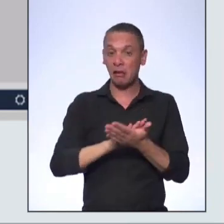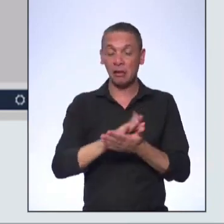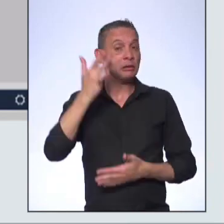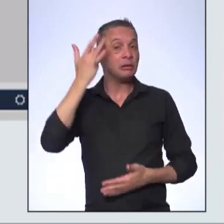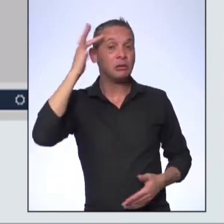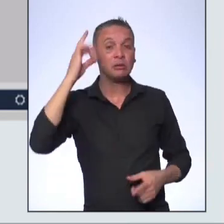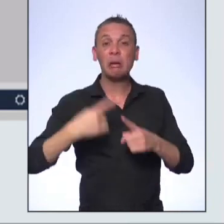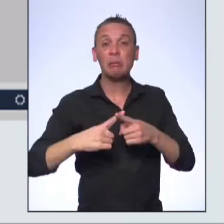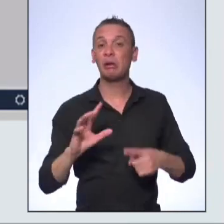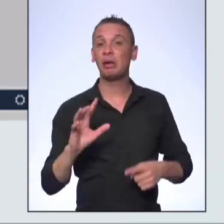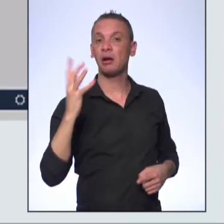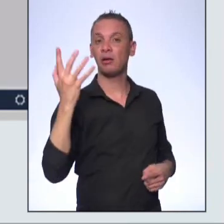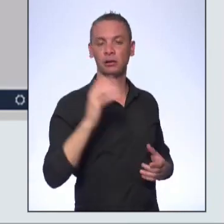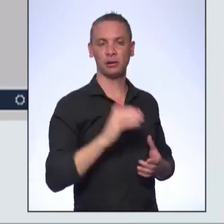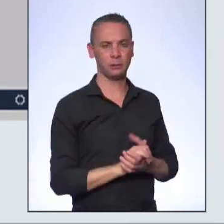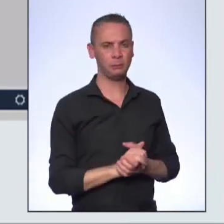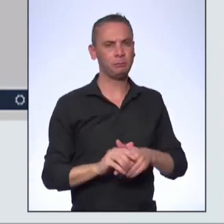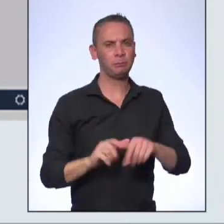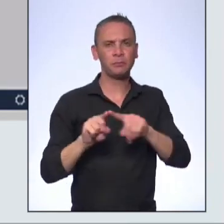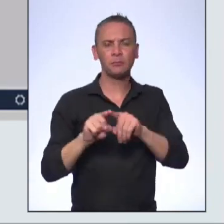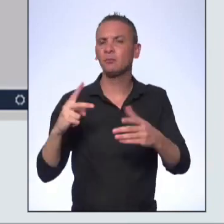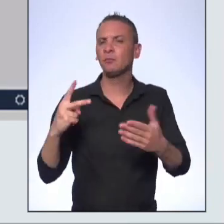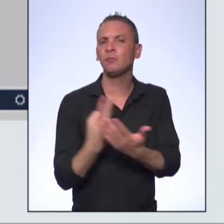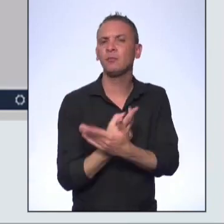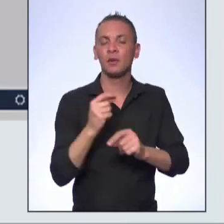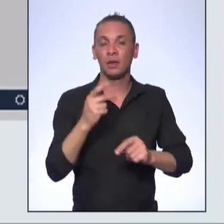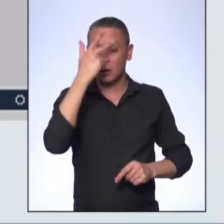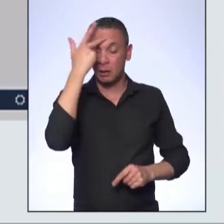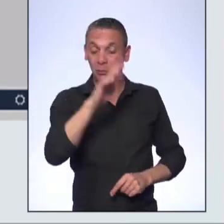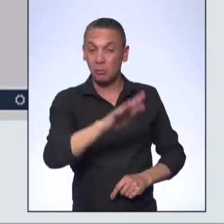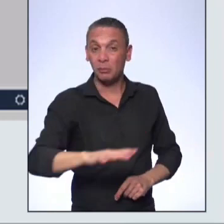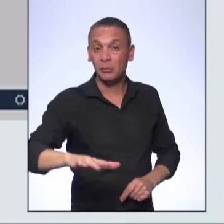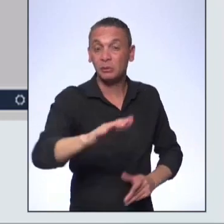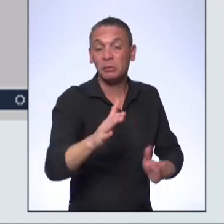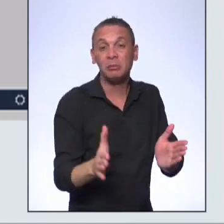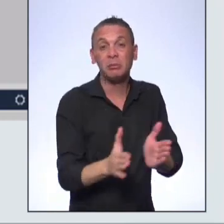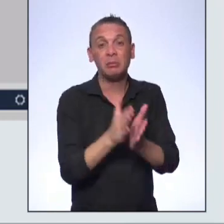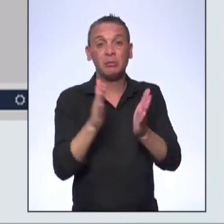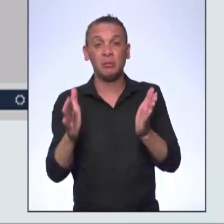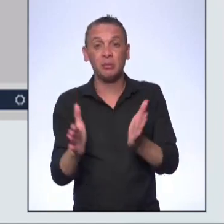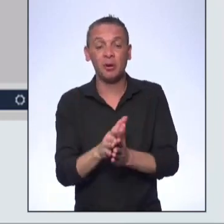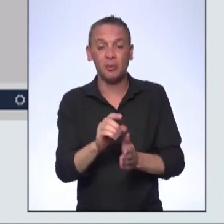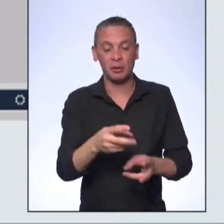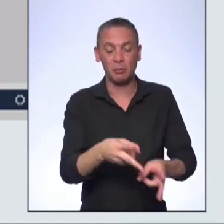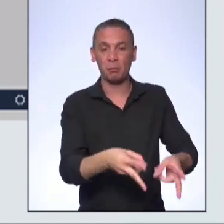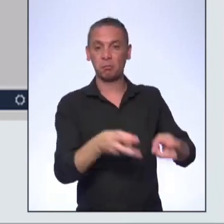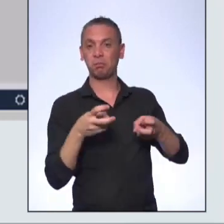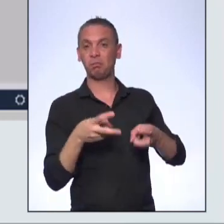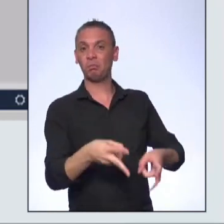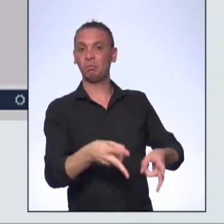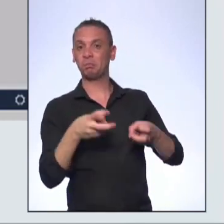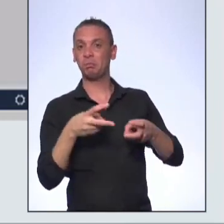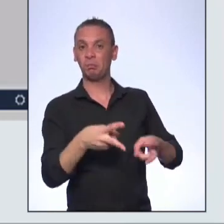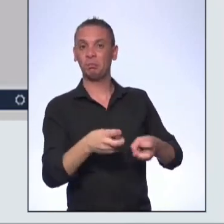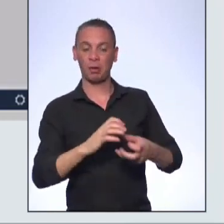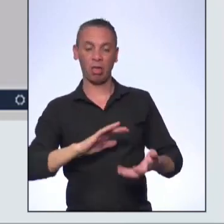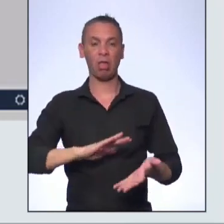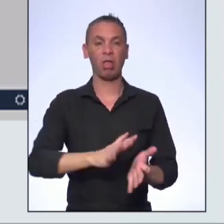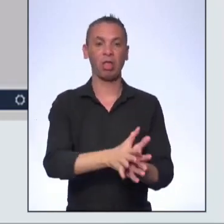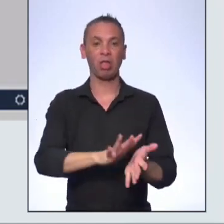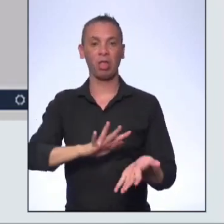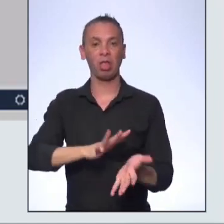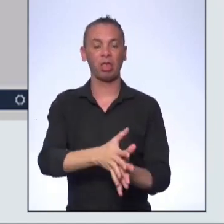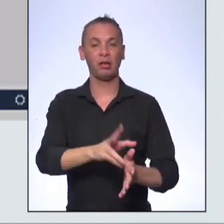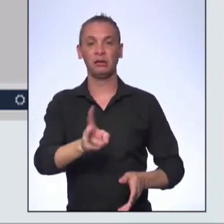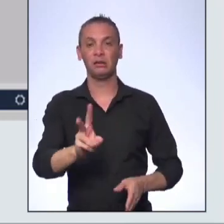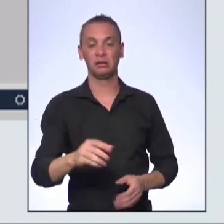acontecimentos. Além disso, essa população carente era intensamente explorada pelas elites que comandavam a política